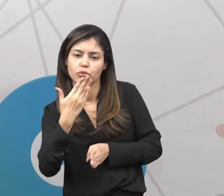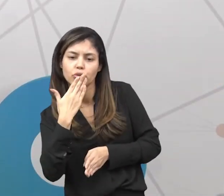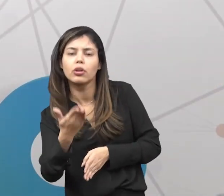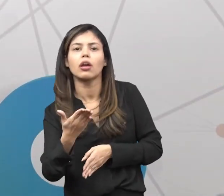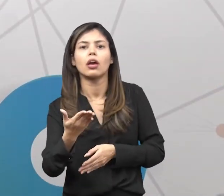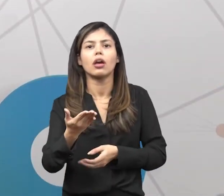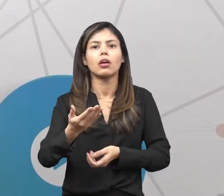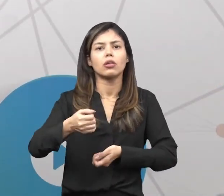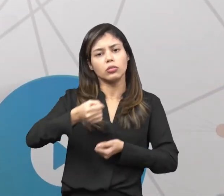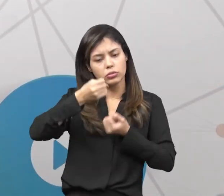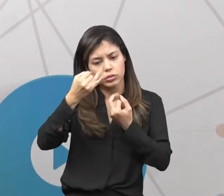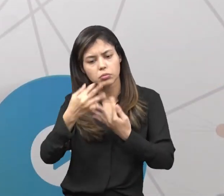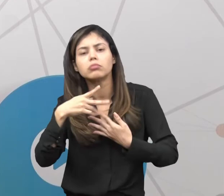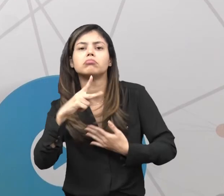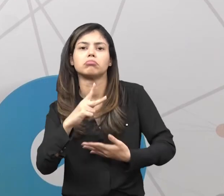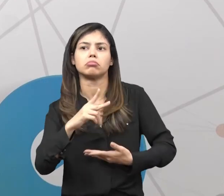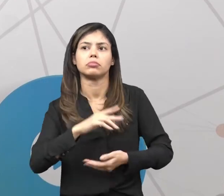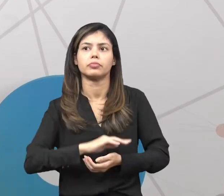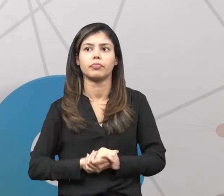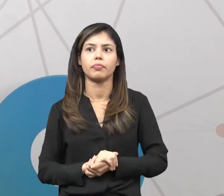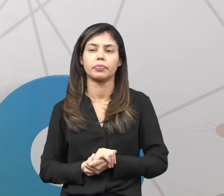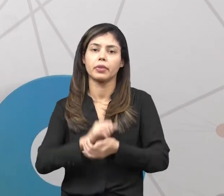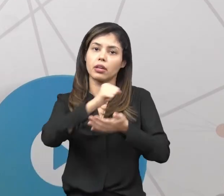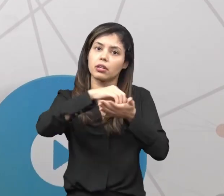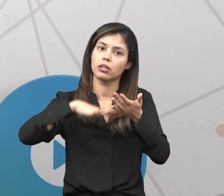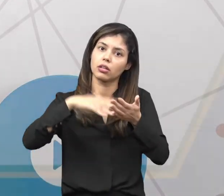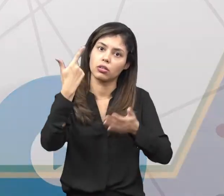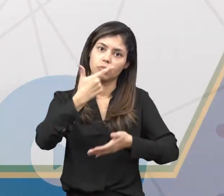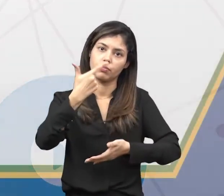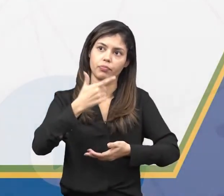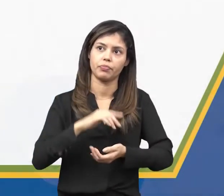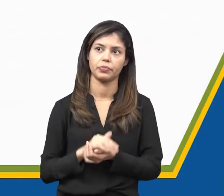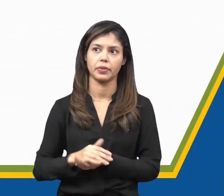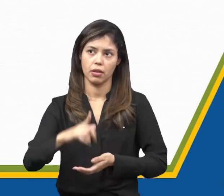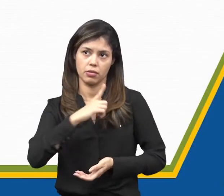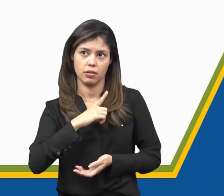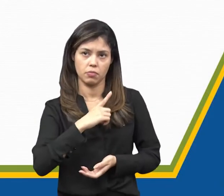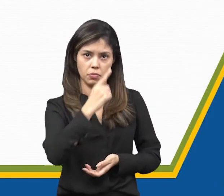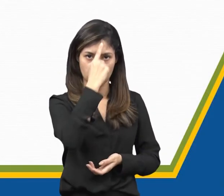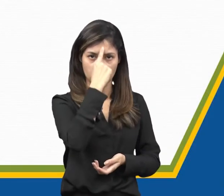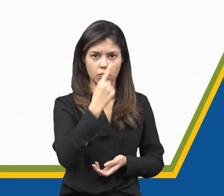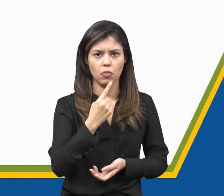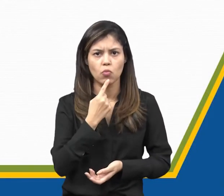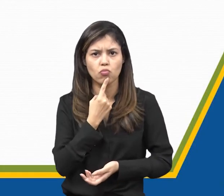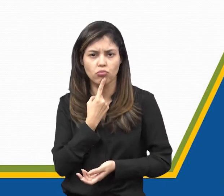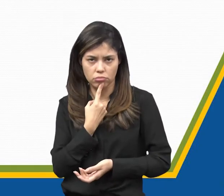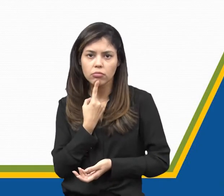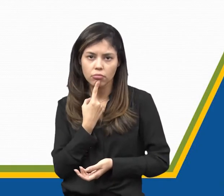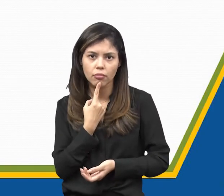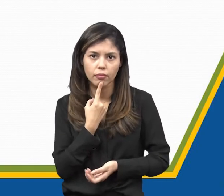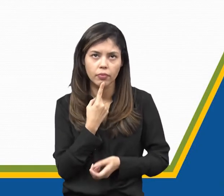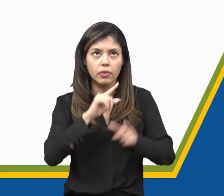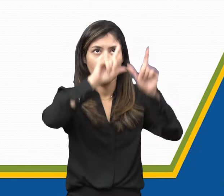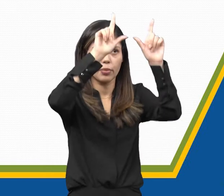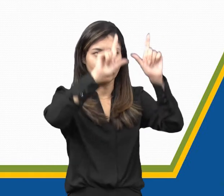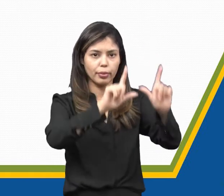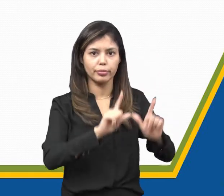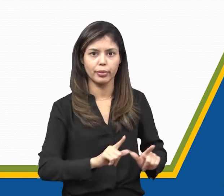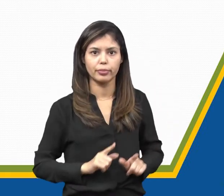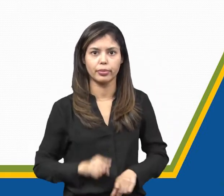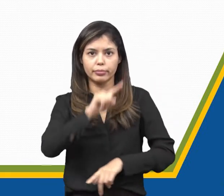de sugestão. Atividade de número 2. Temos aí alguns cartazes, algumas placas de